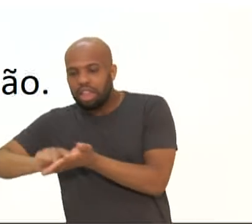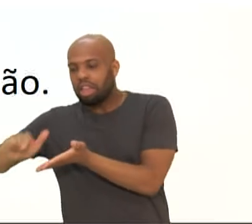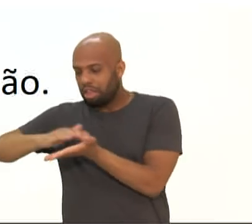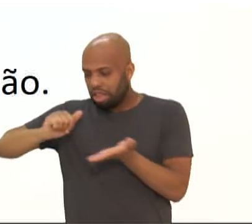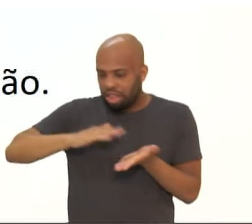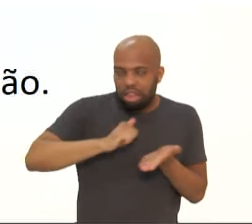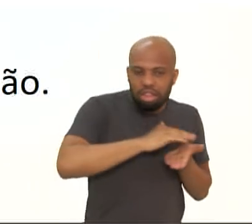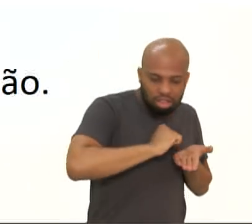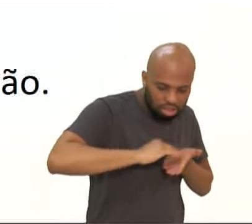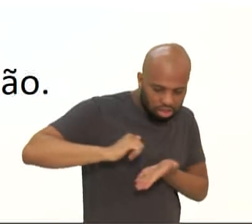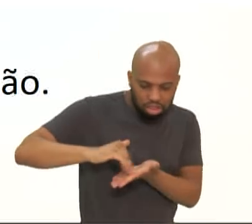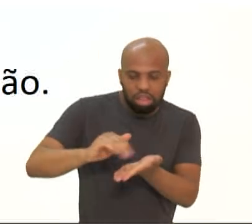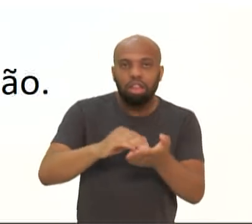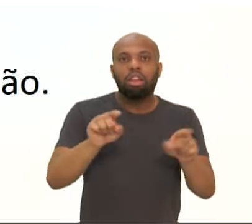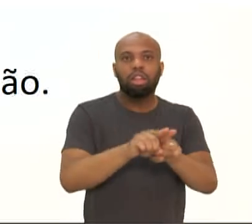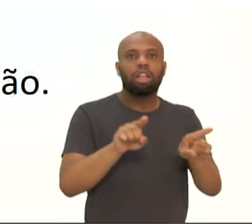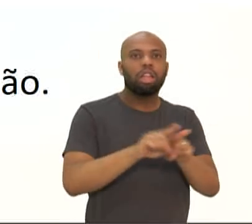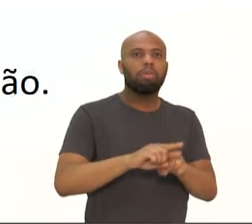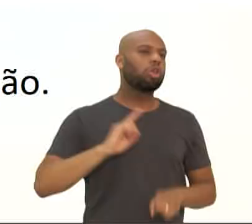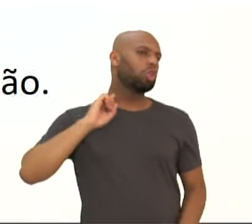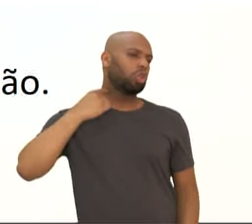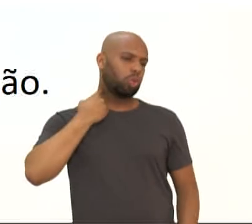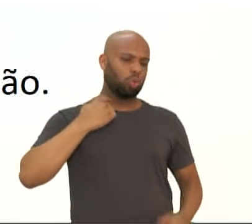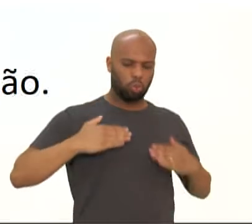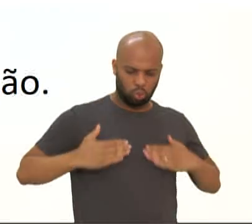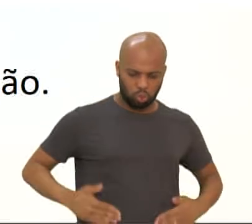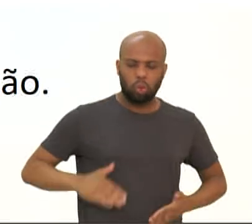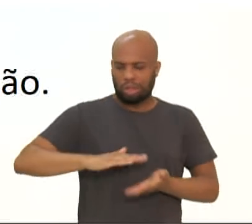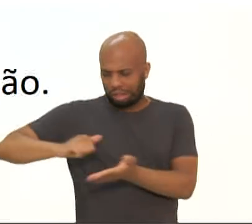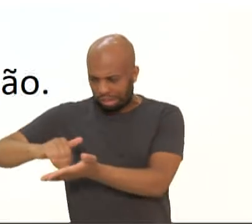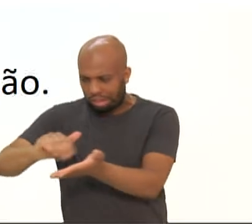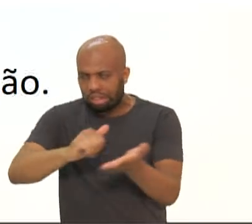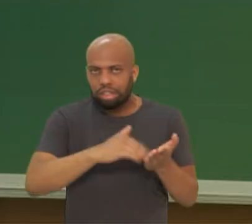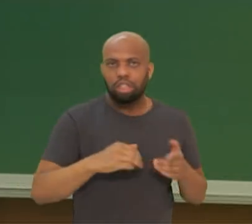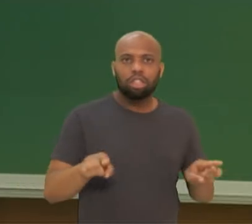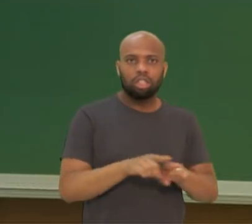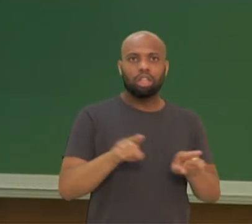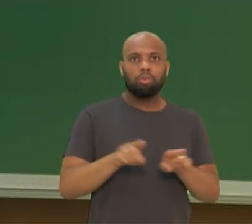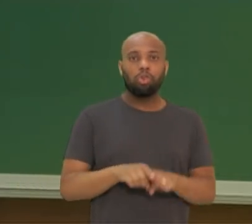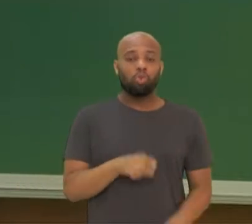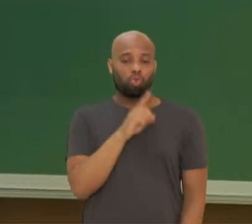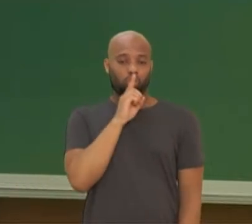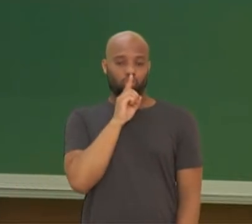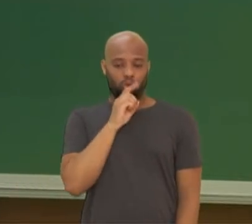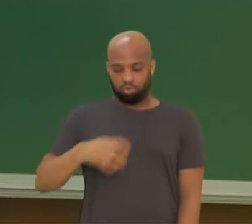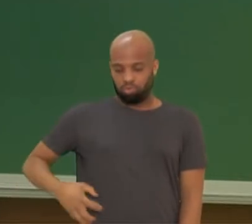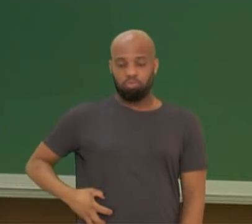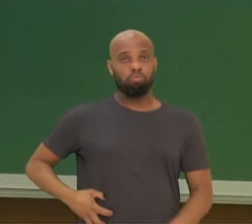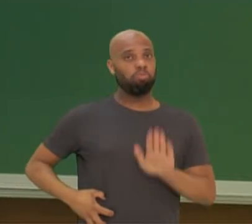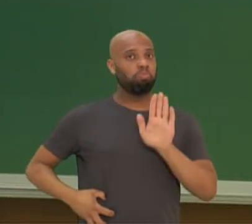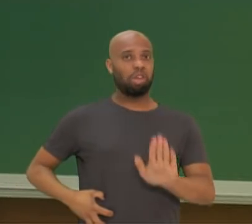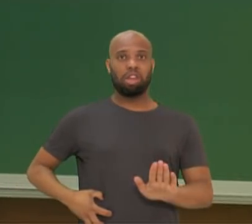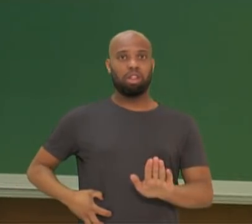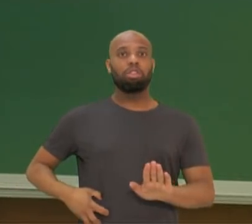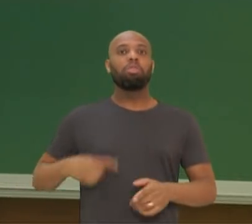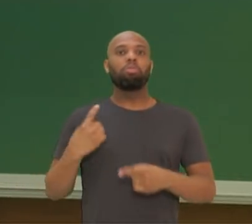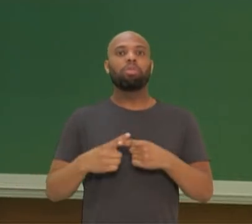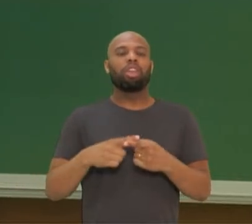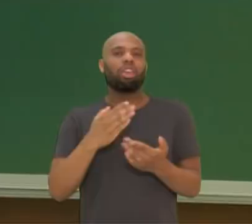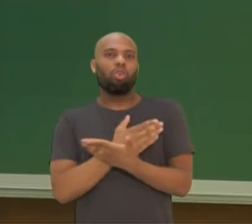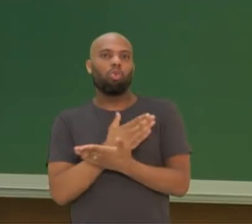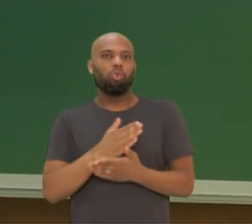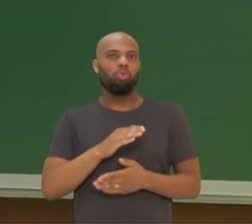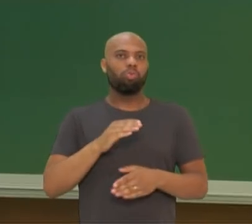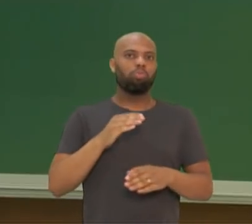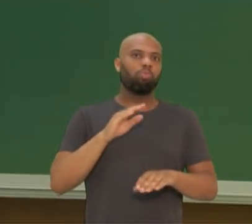de micro-organismos, desintoxicação do corpo. É um órgão silencioso, isso quer dizer que muitas vezes ele